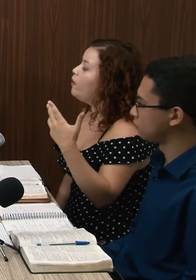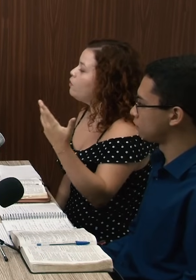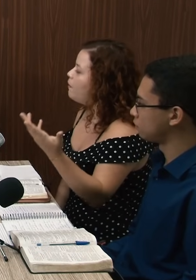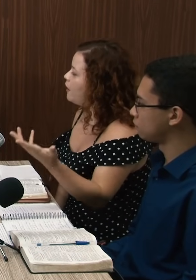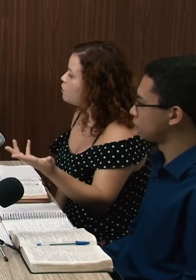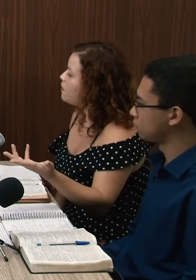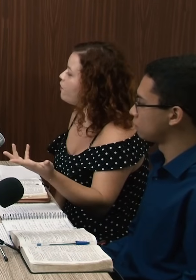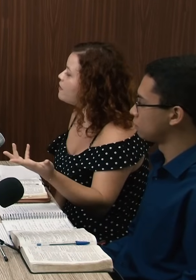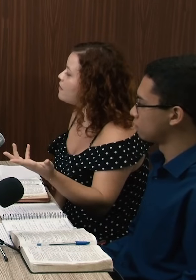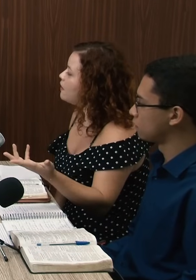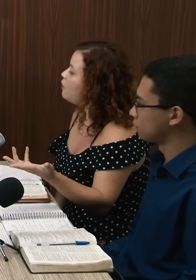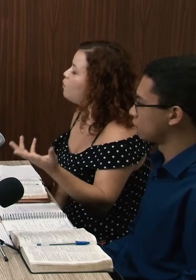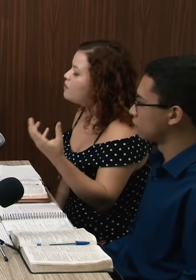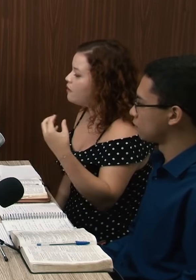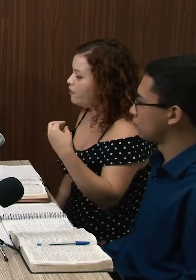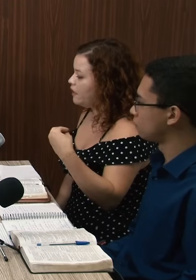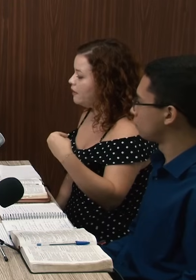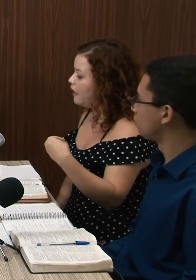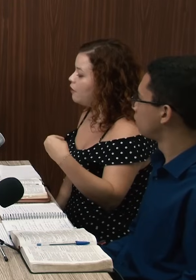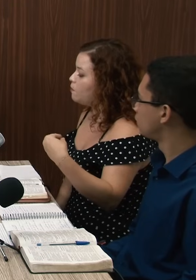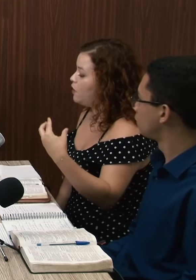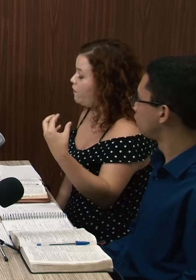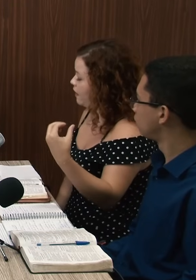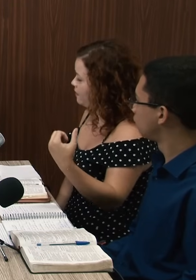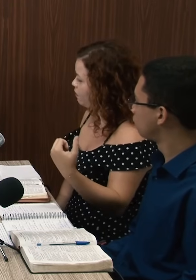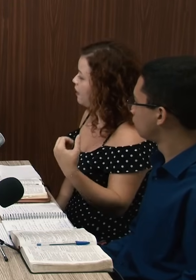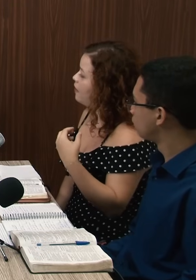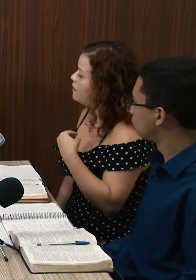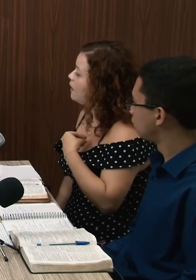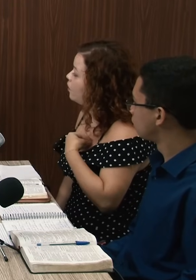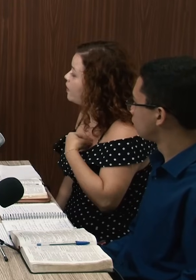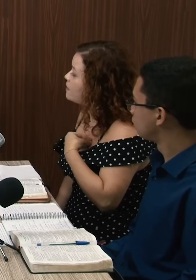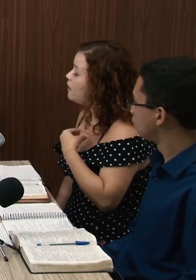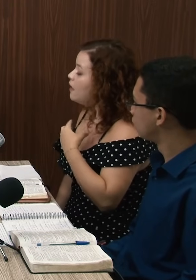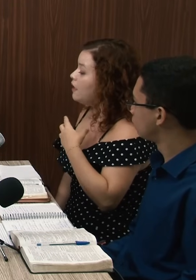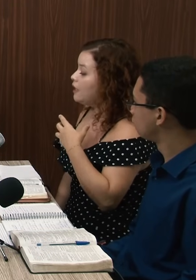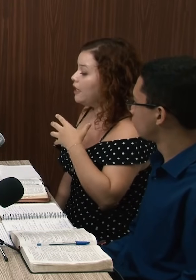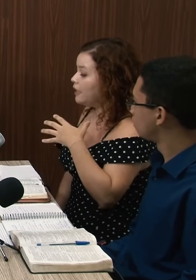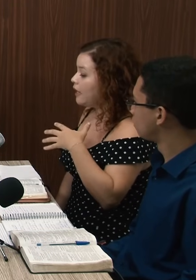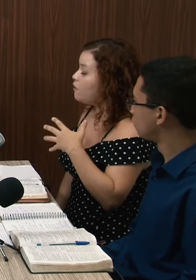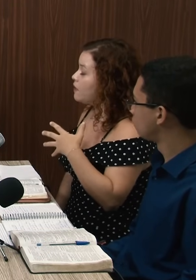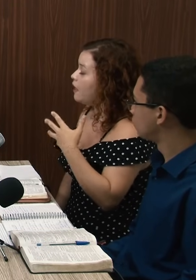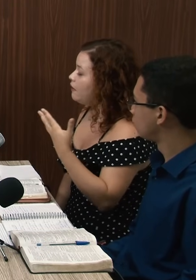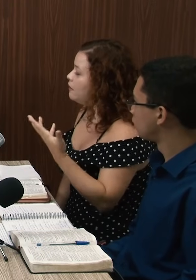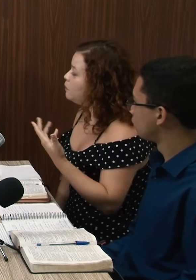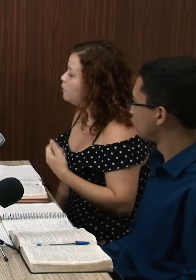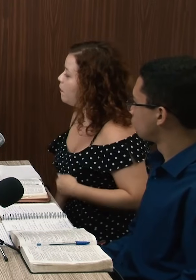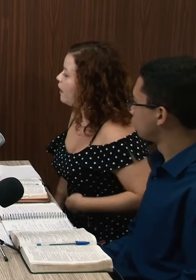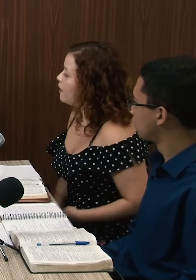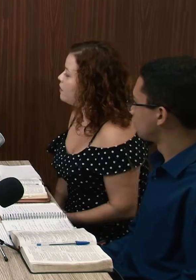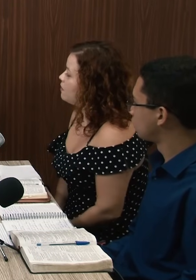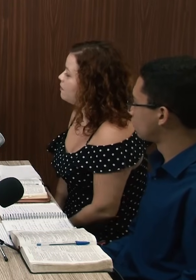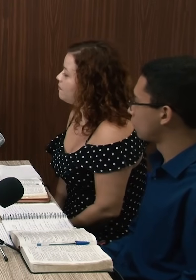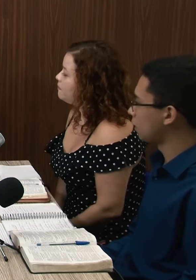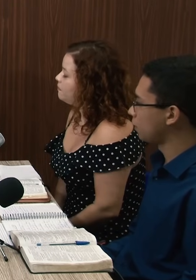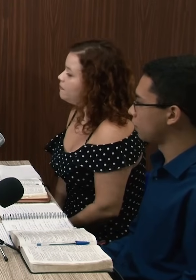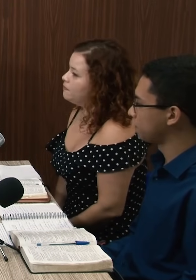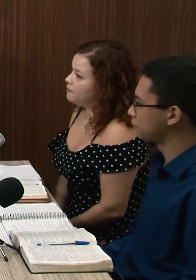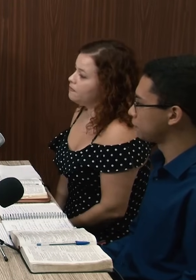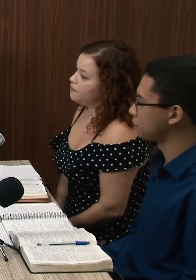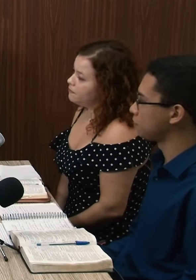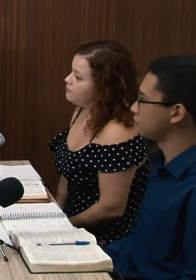tem muito mais para fazer. Então, usa a vida delas para a edificação delas e da nossa, e Ele quer usar ainda muito mais. Com